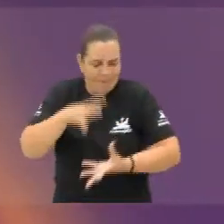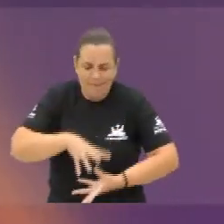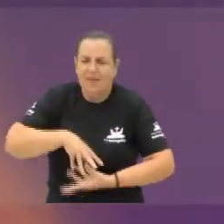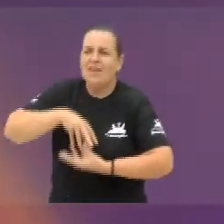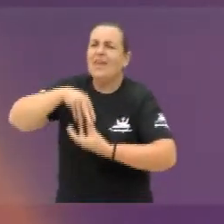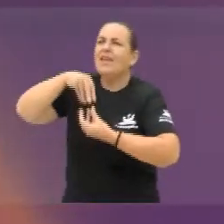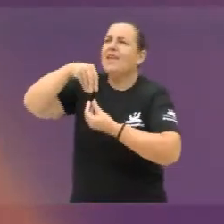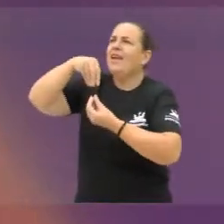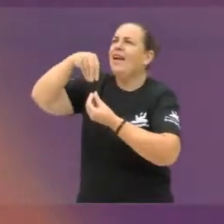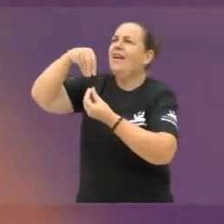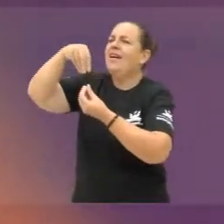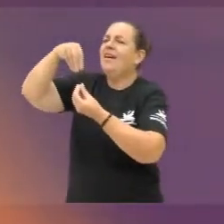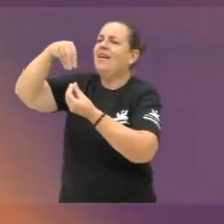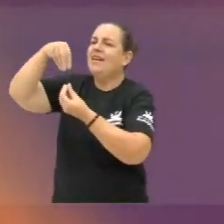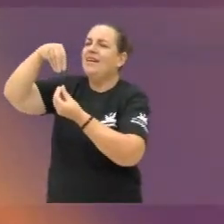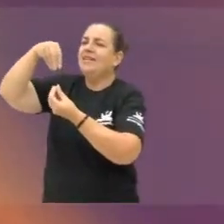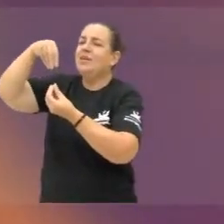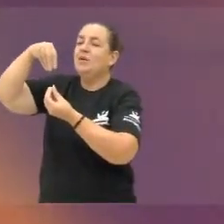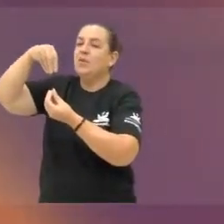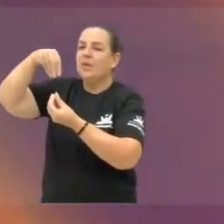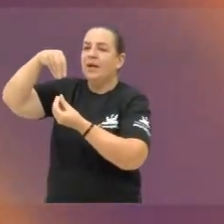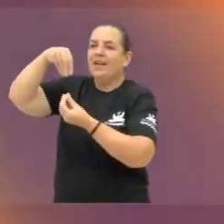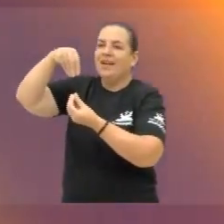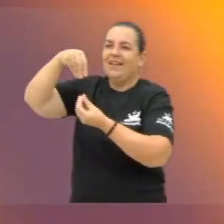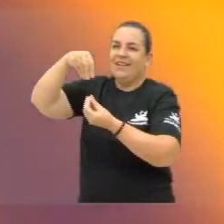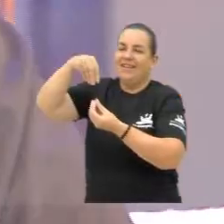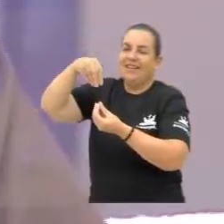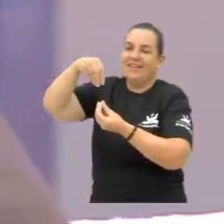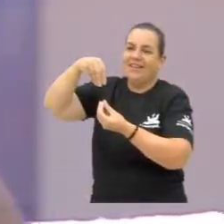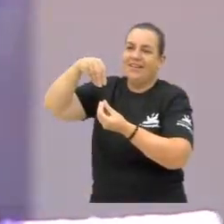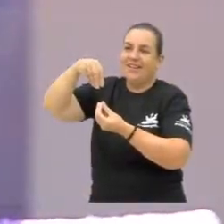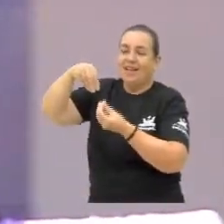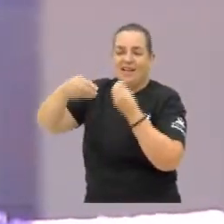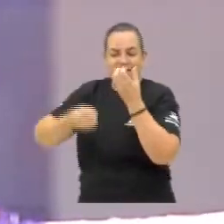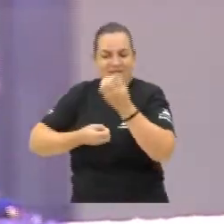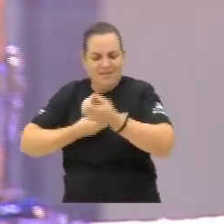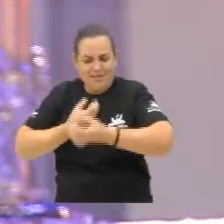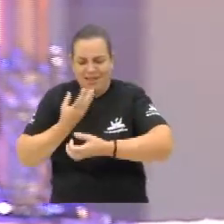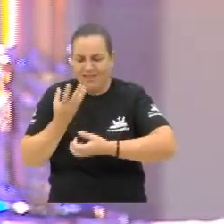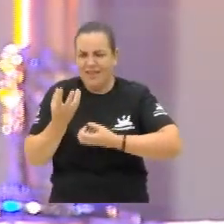Incendeia minha alma,